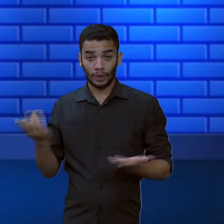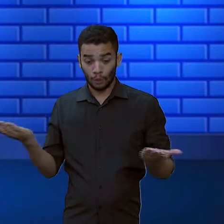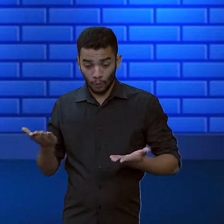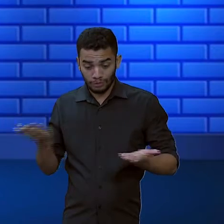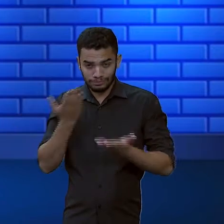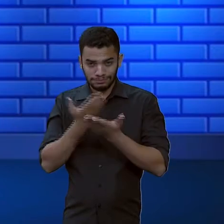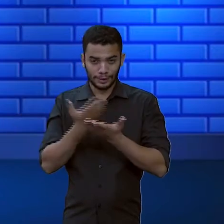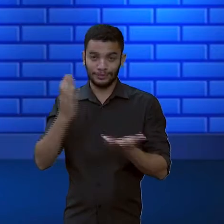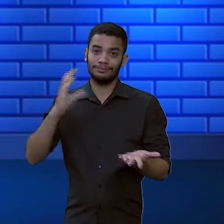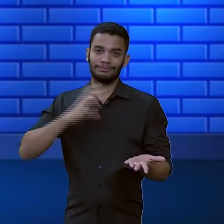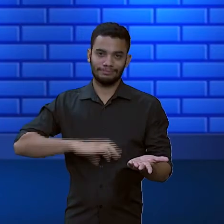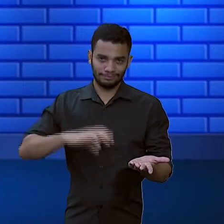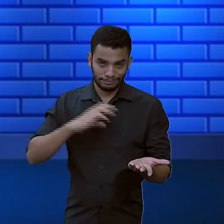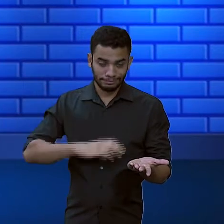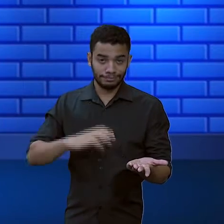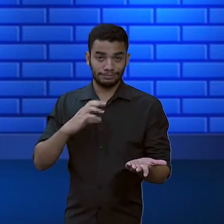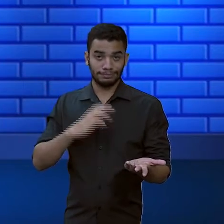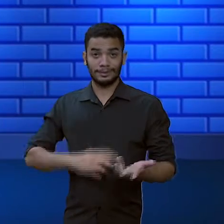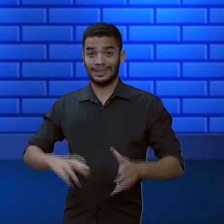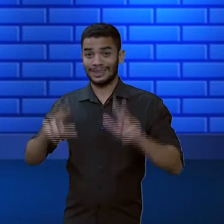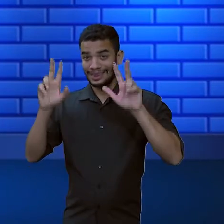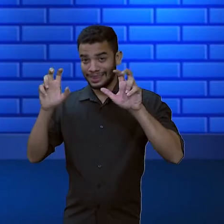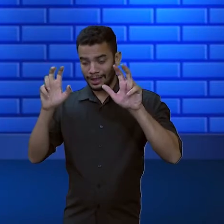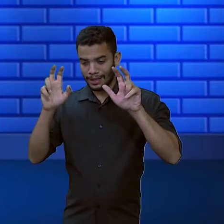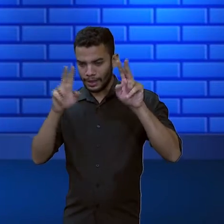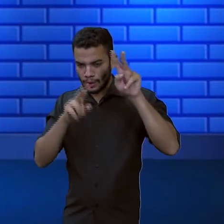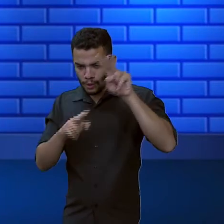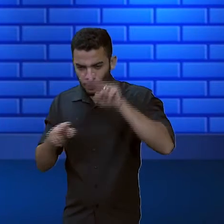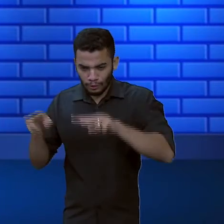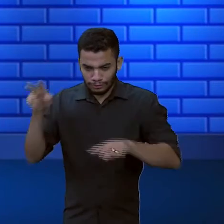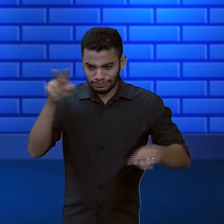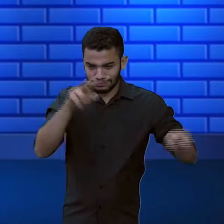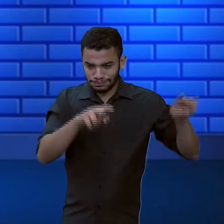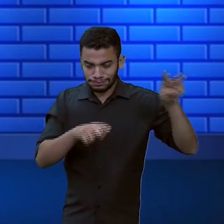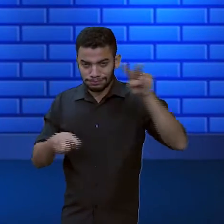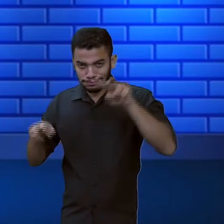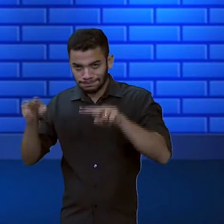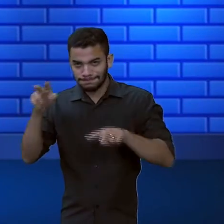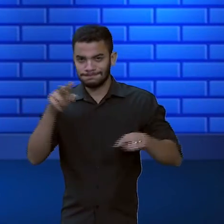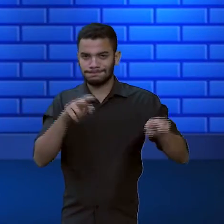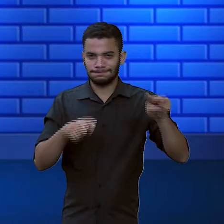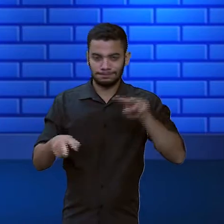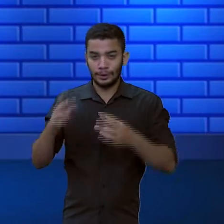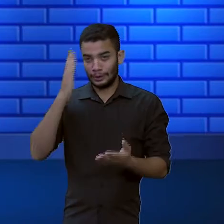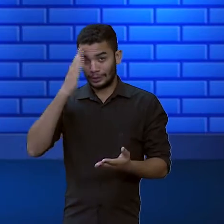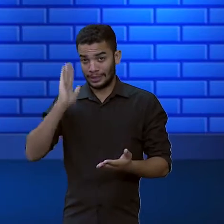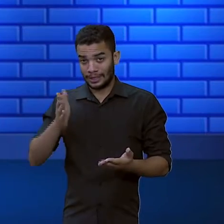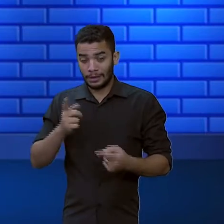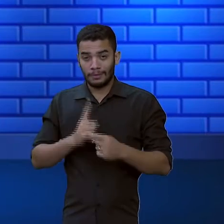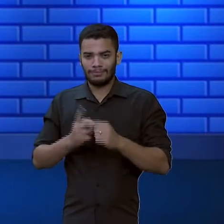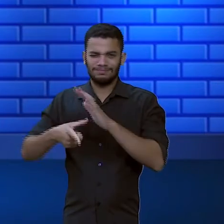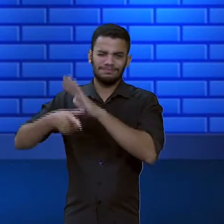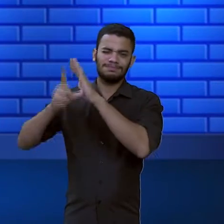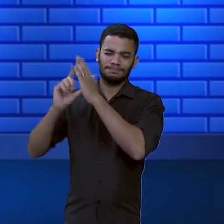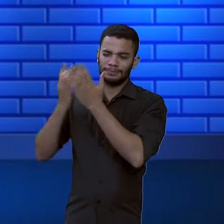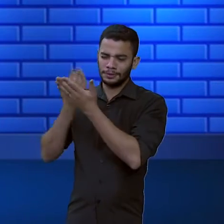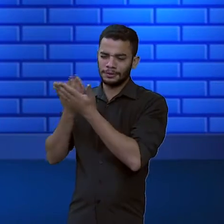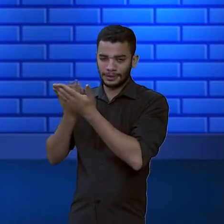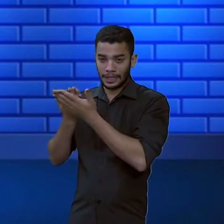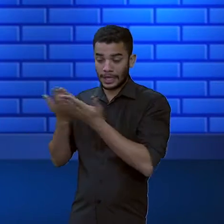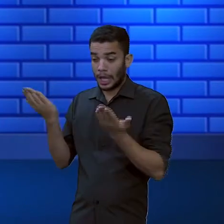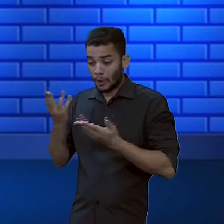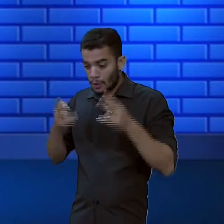língua portuguesa, com o tema Aula Revisional. Isso mesmo, aula revisional. Na aula de hoje,